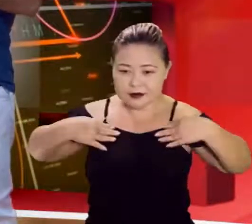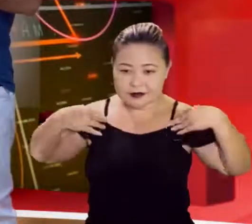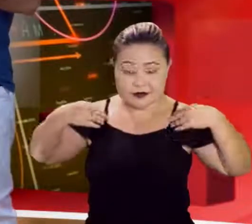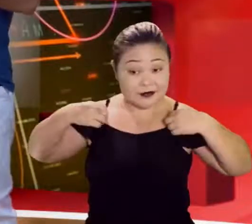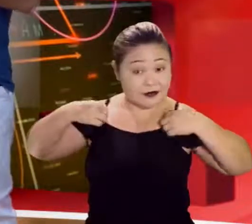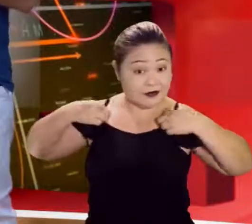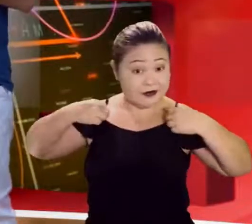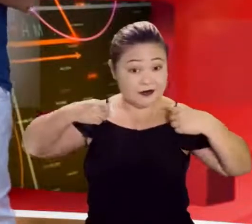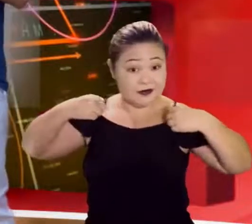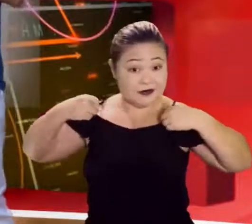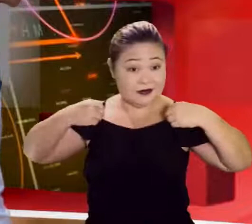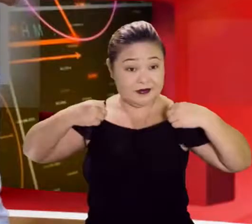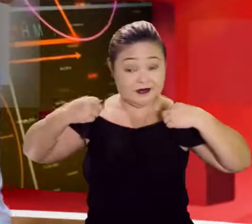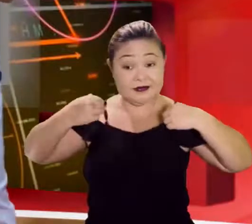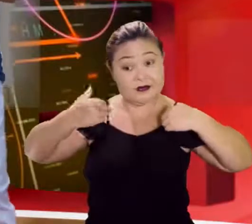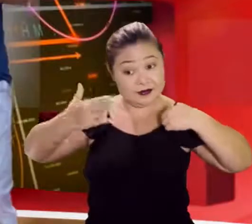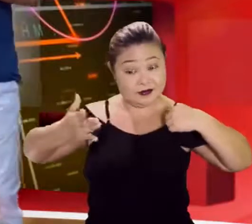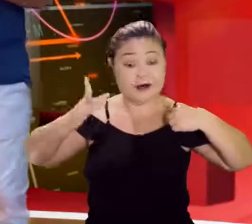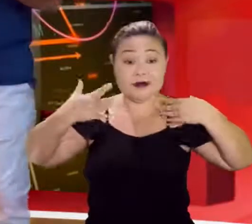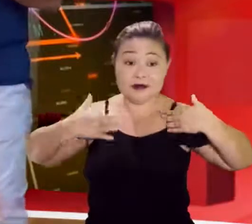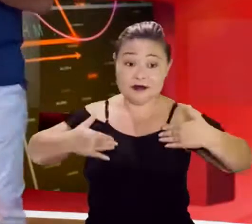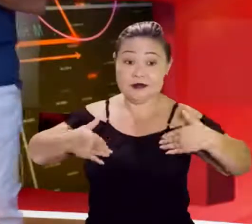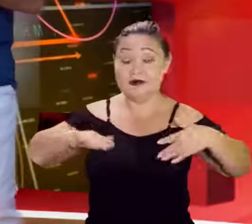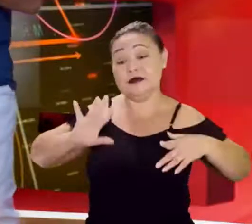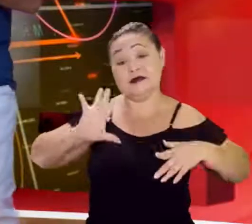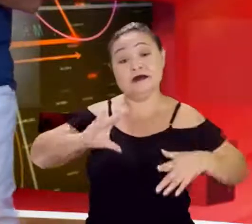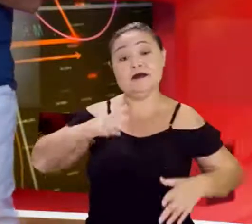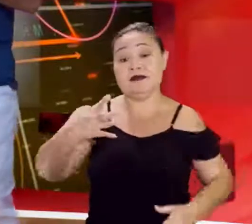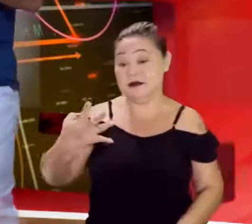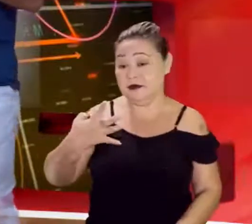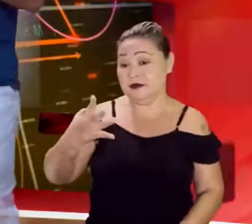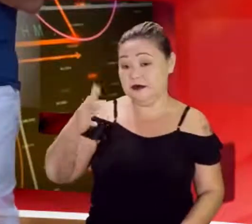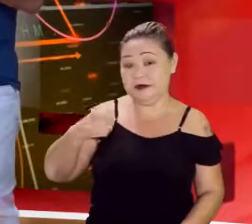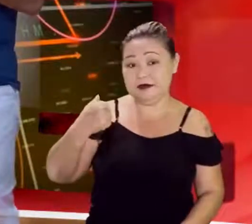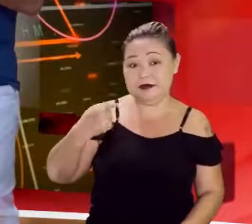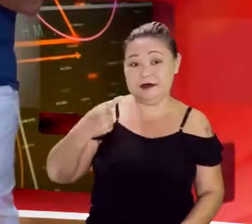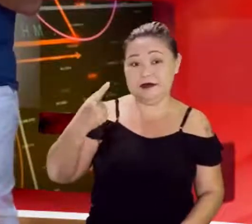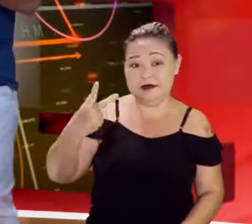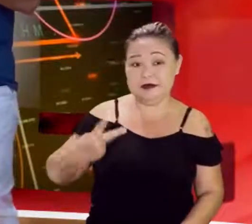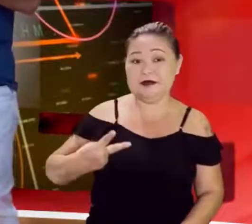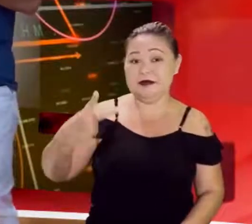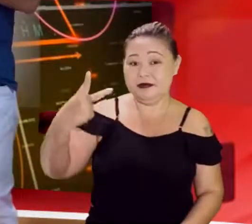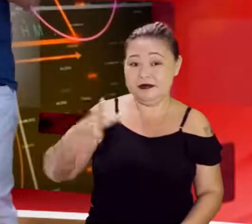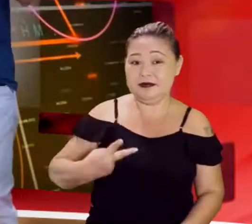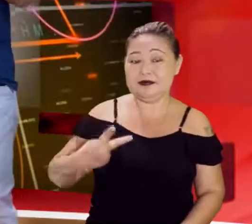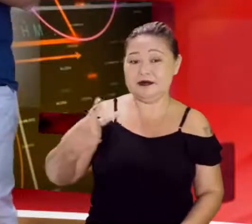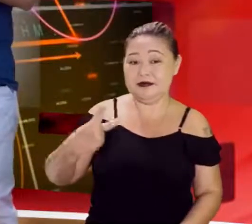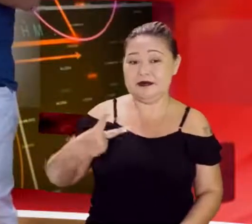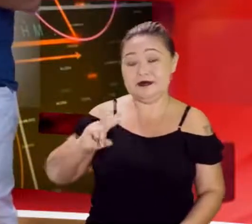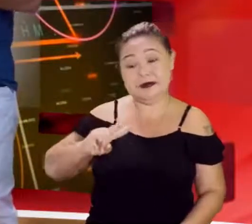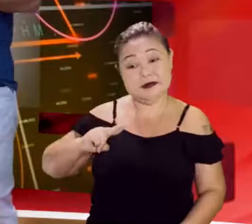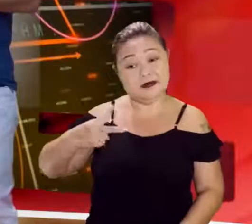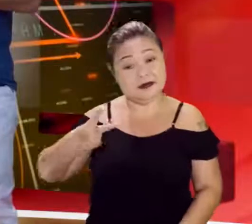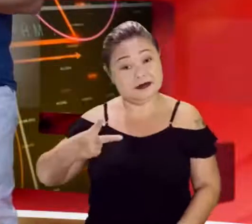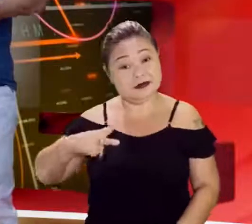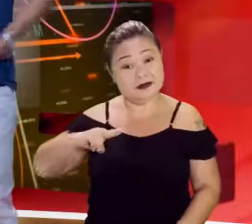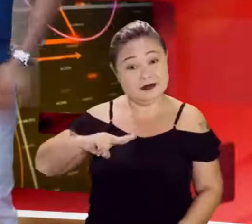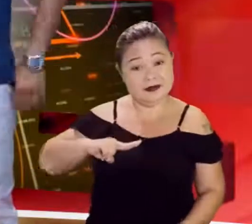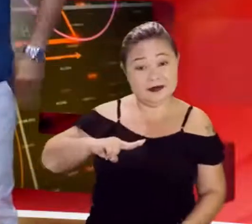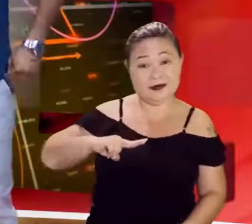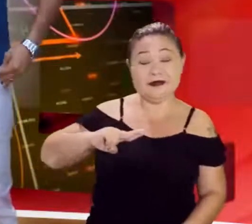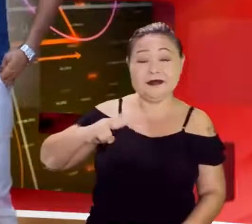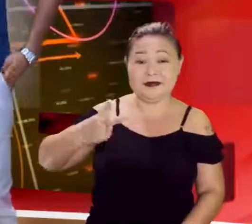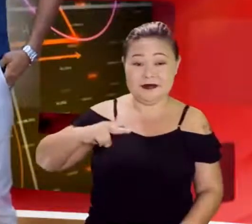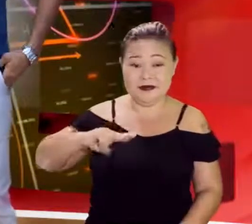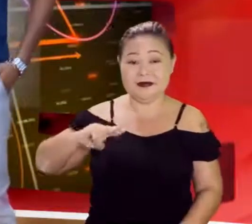Então, se tá aparecendo o fundo branco é porque só ali já tem 4, não é? Porque tá furado na frente e atrás. Porque senão estaria